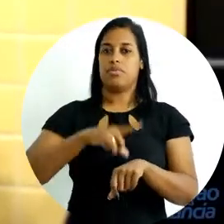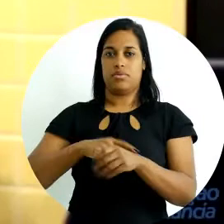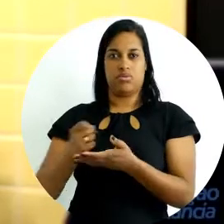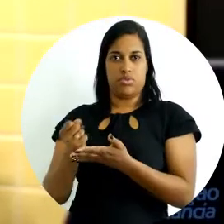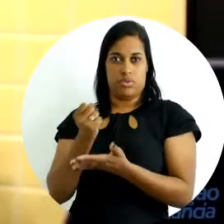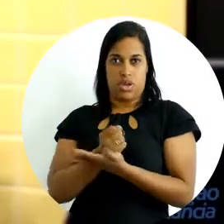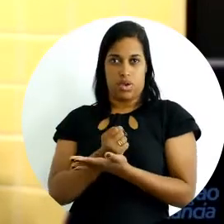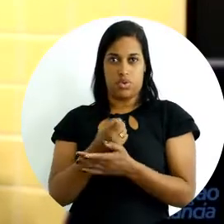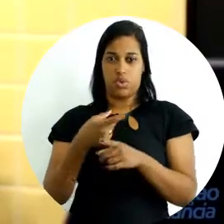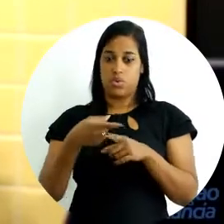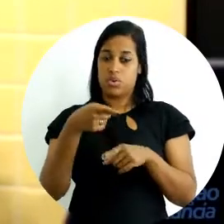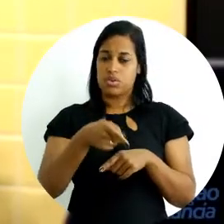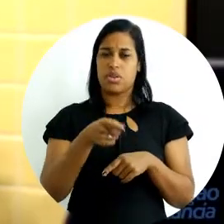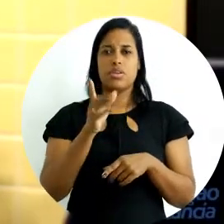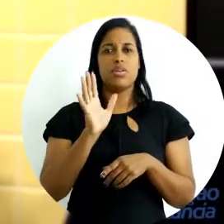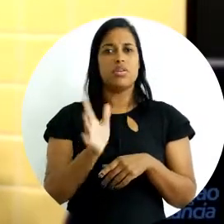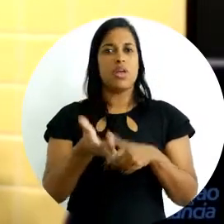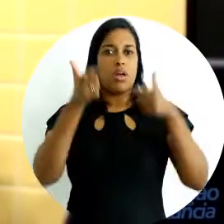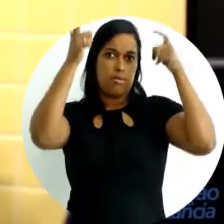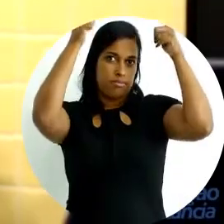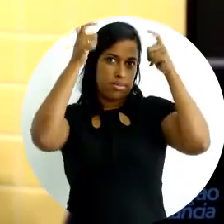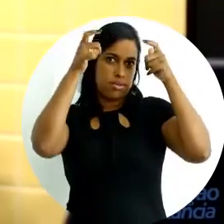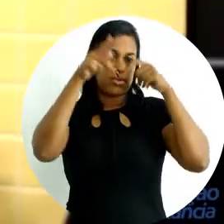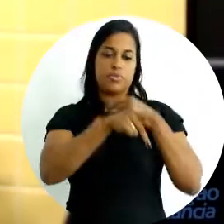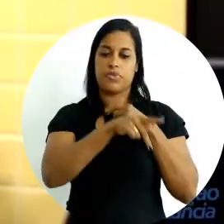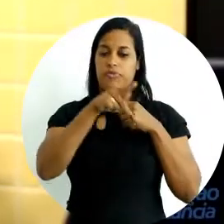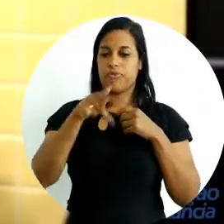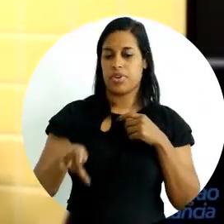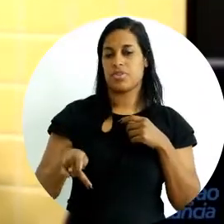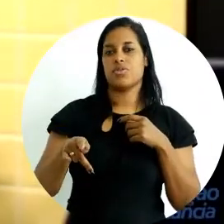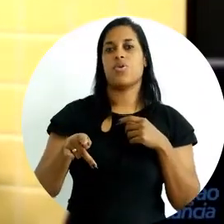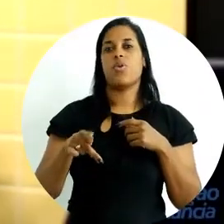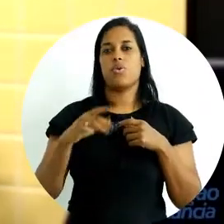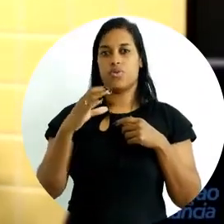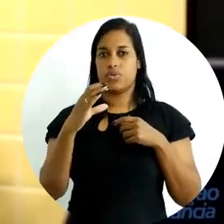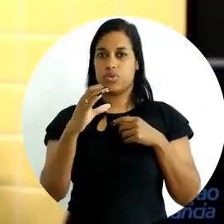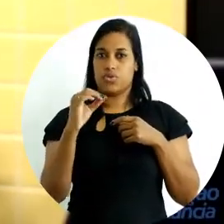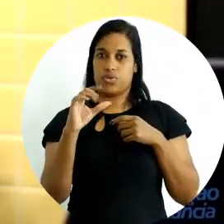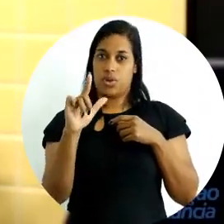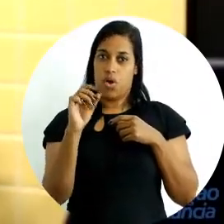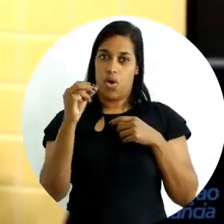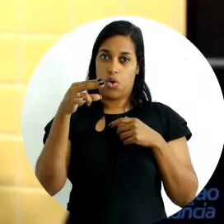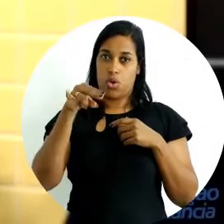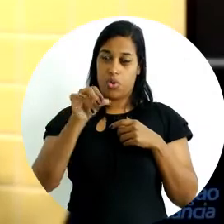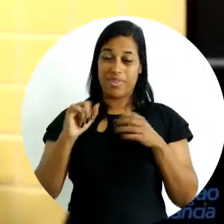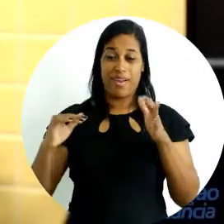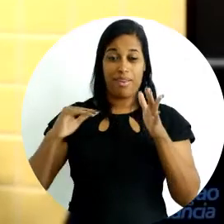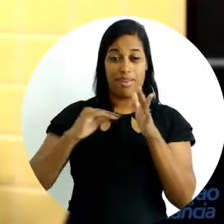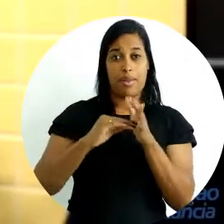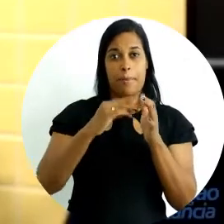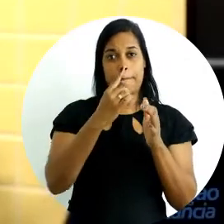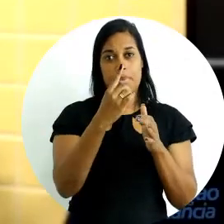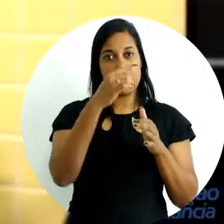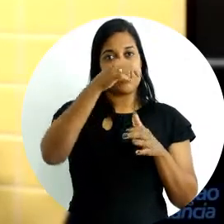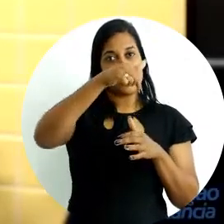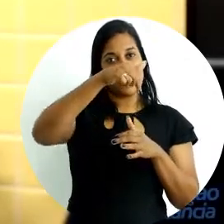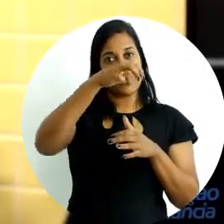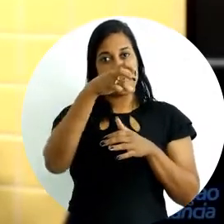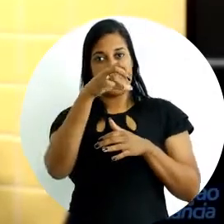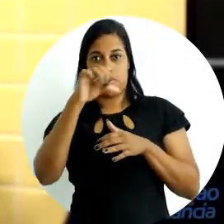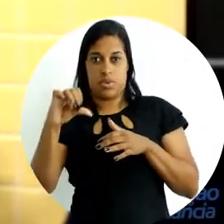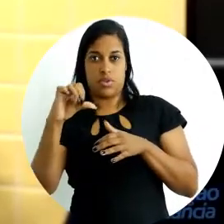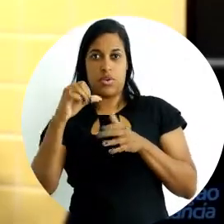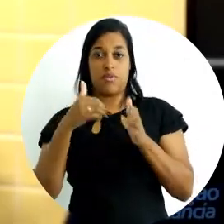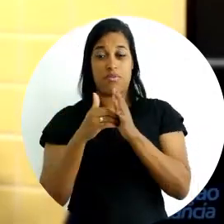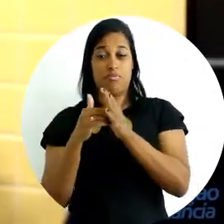Os jesuítas, eles reinaram como os professores oficiais da colônia até mais ou menos